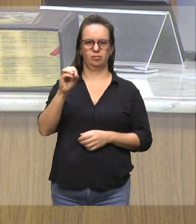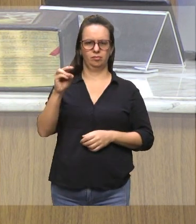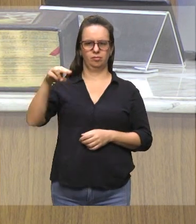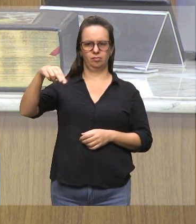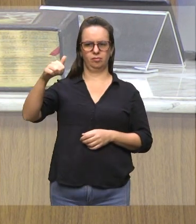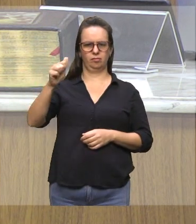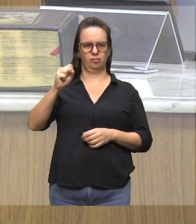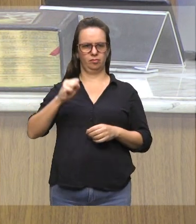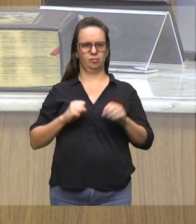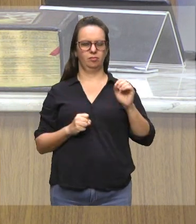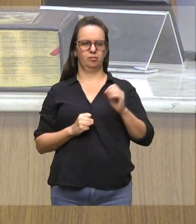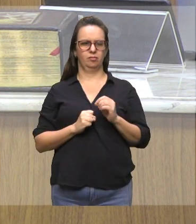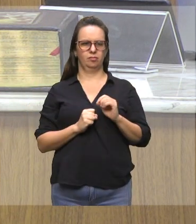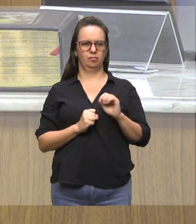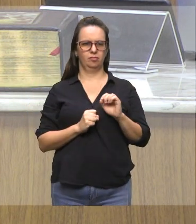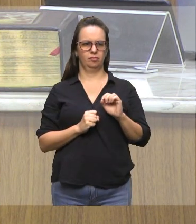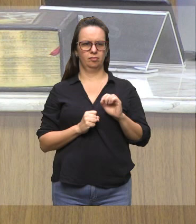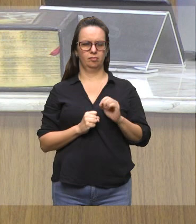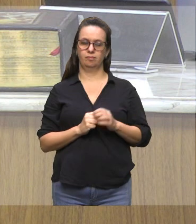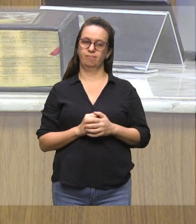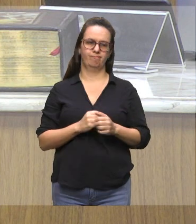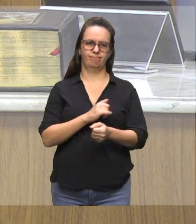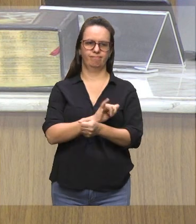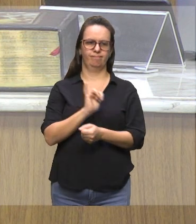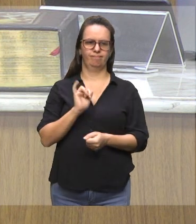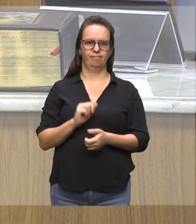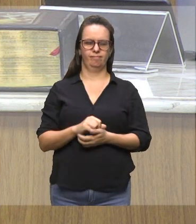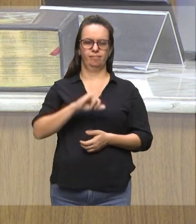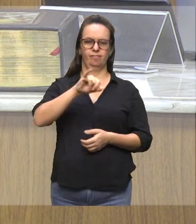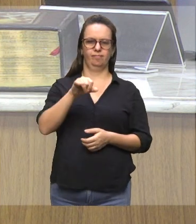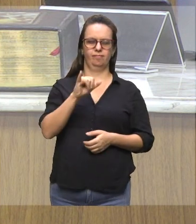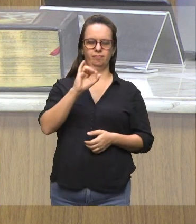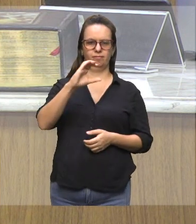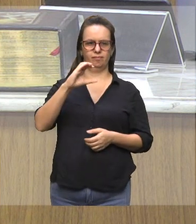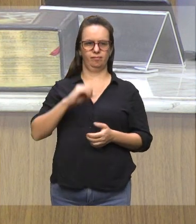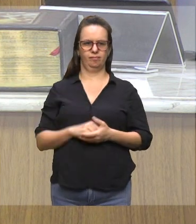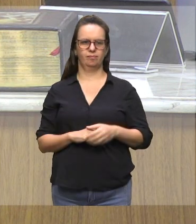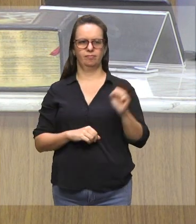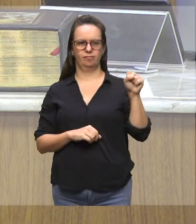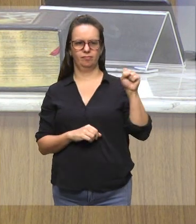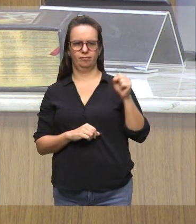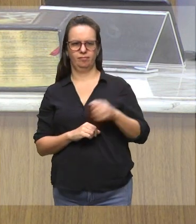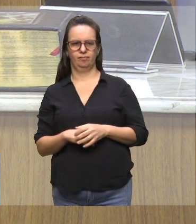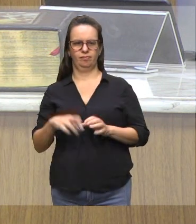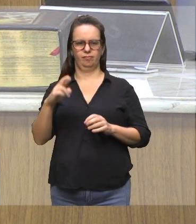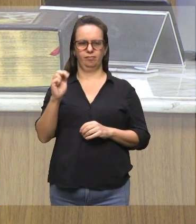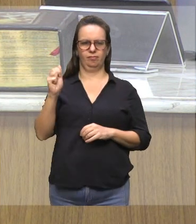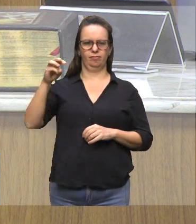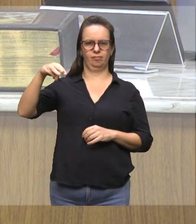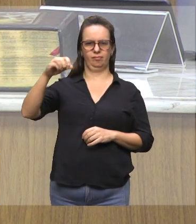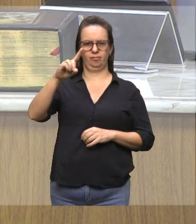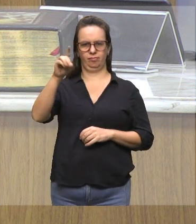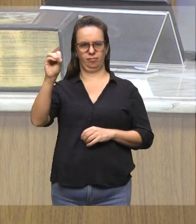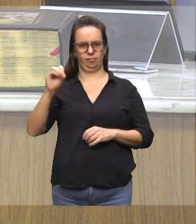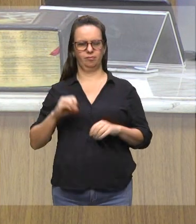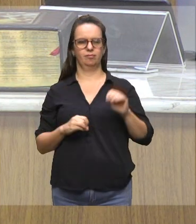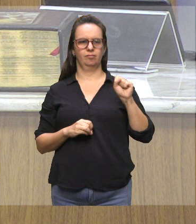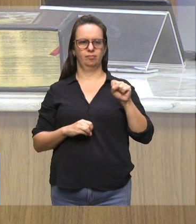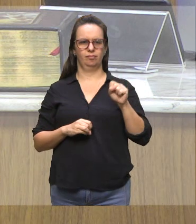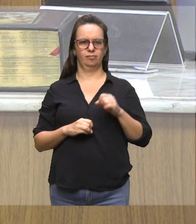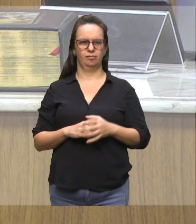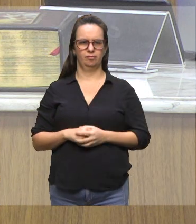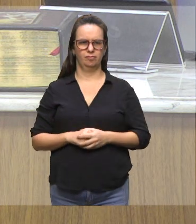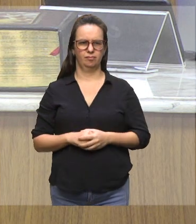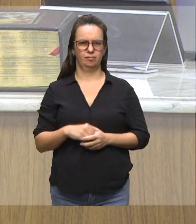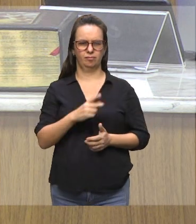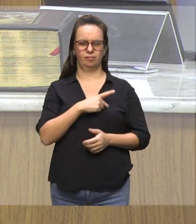Lima. José Carlos Silva Beitum. Carlinhos vota sim. Luiz Antônio Ramon. Ramon vota sim.